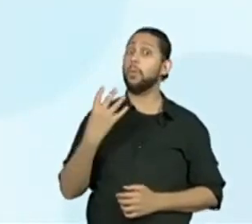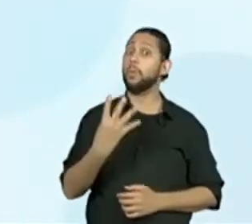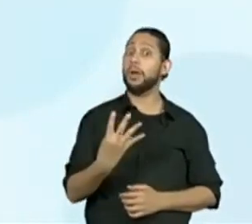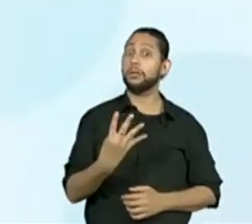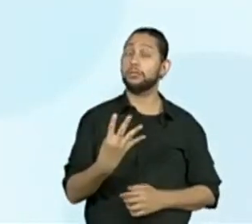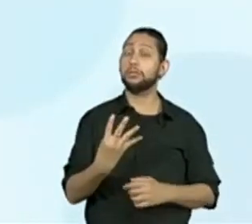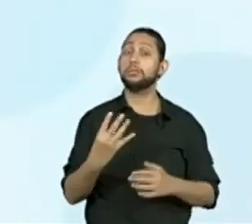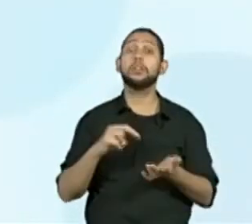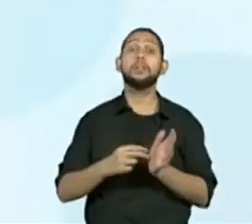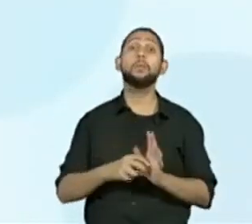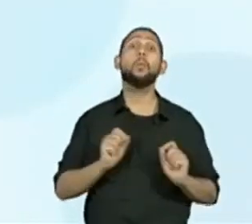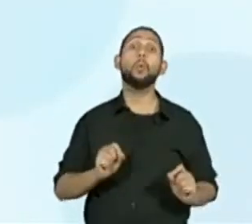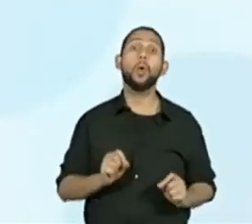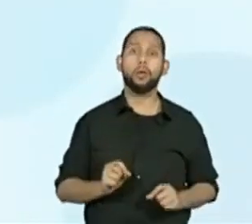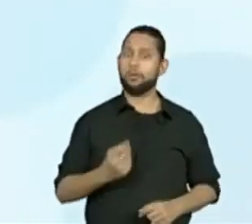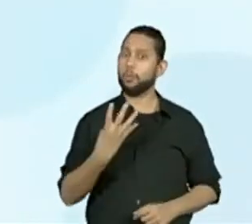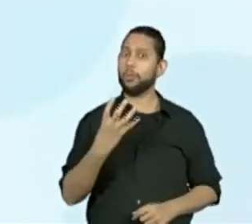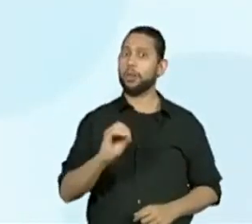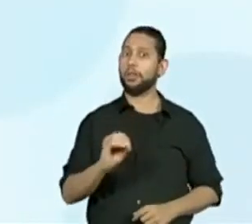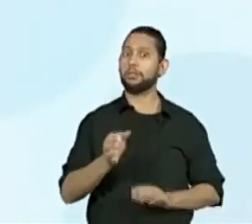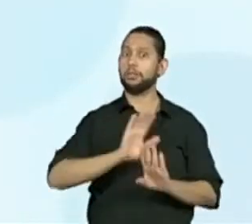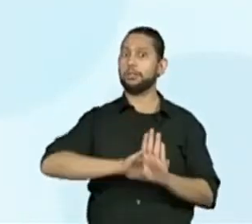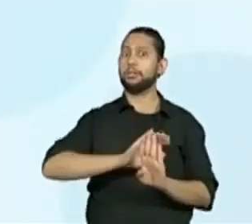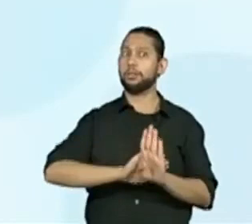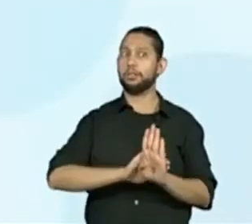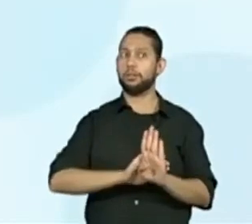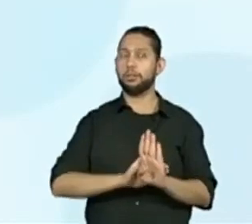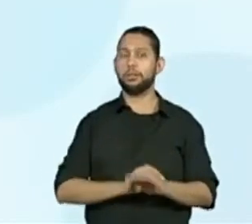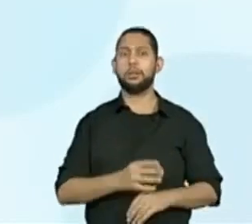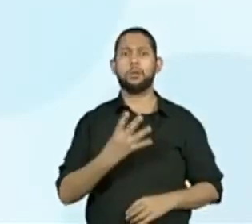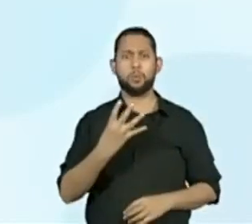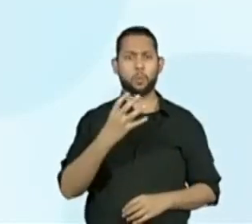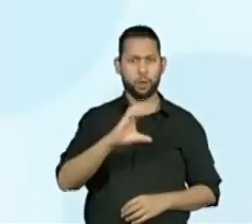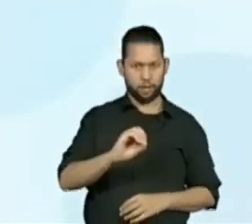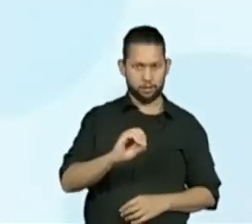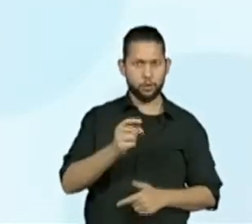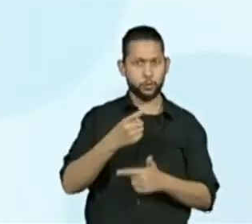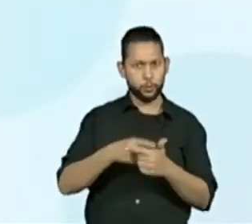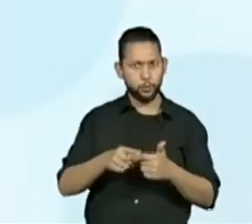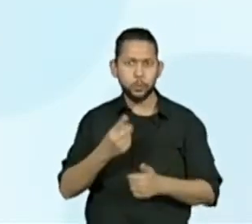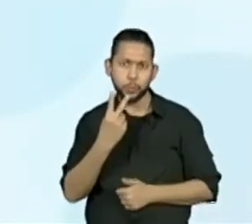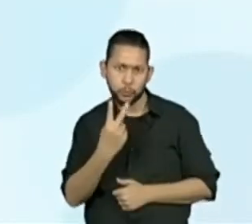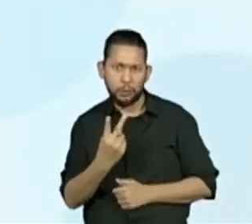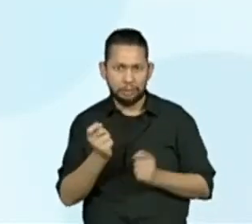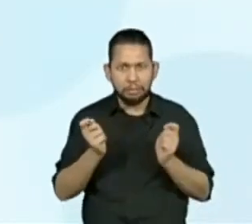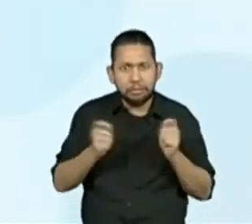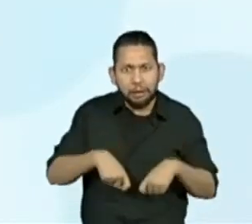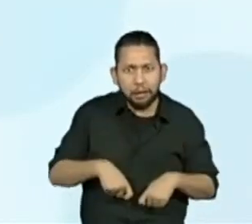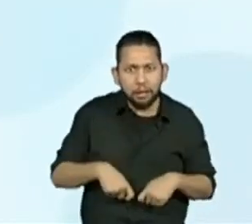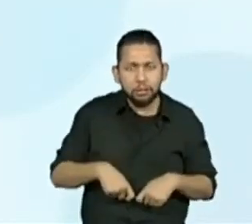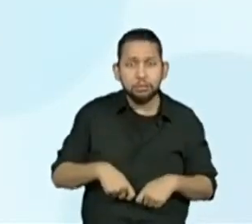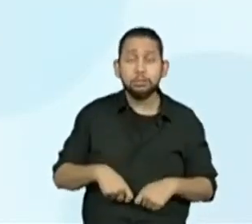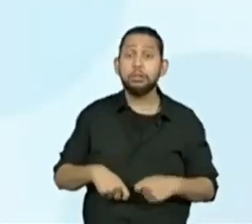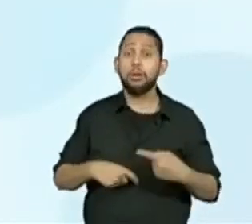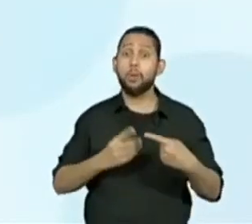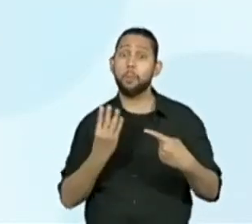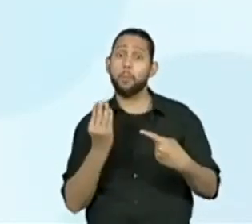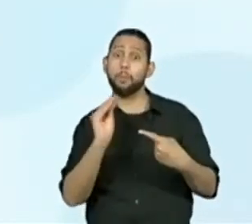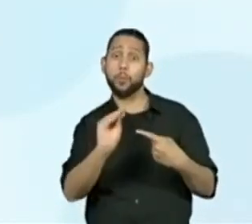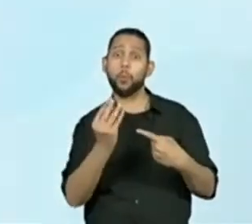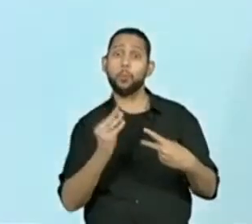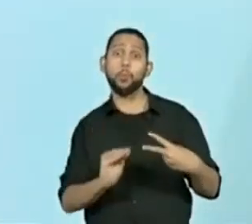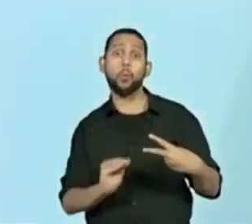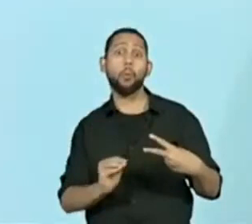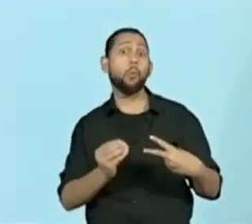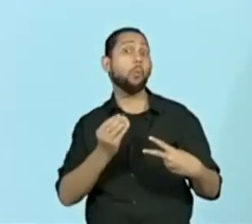representa 40 dá para eu dividir 40 por dois eu vou colocar quanto em cada